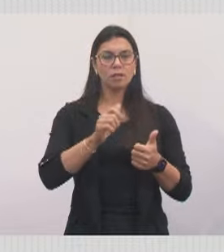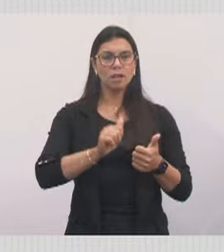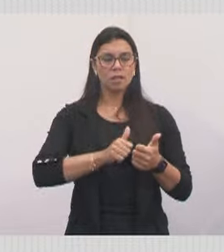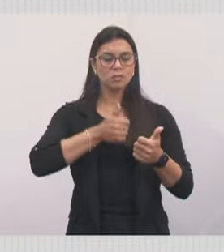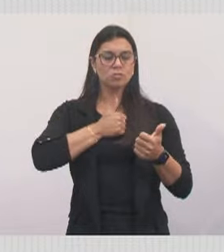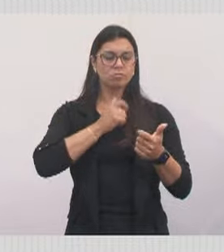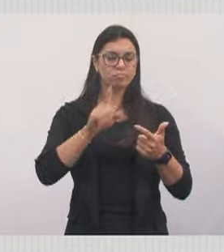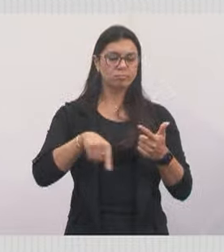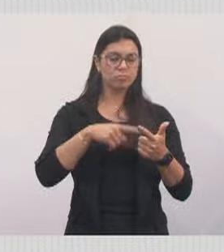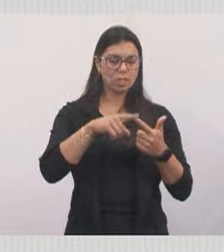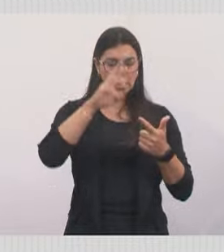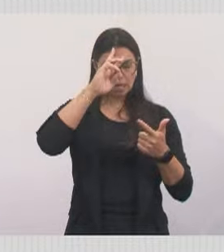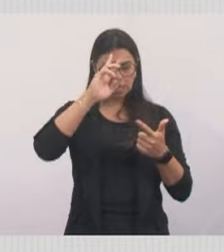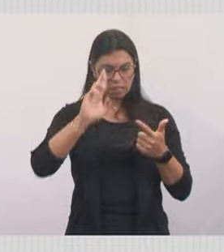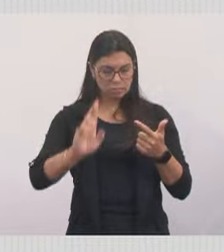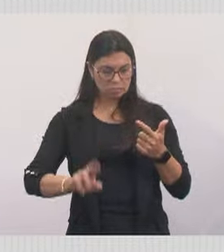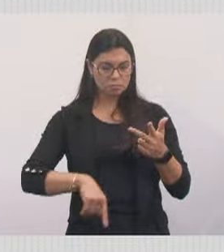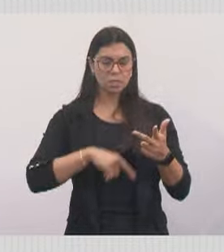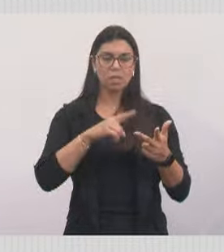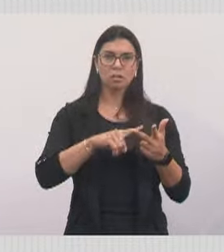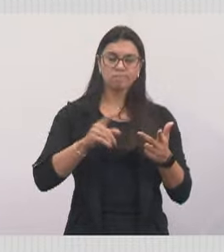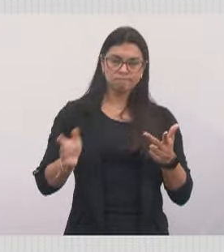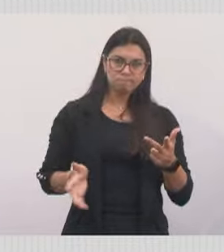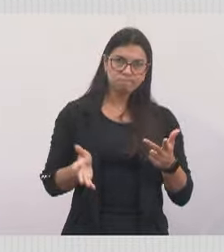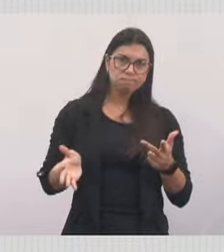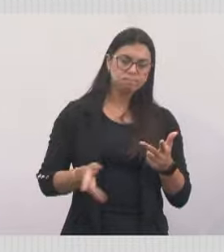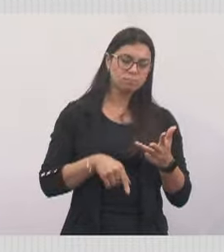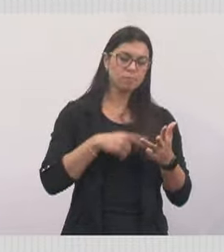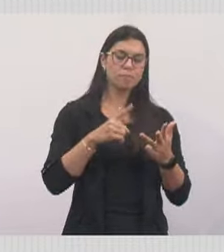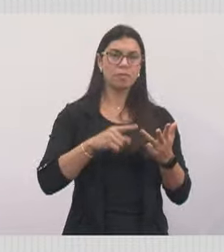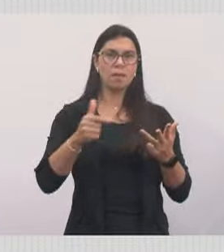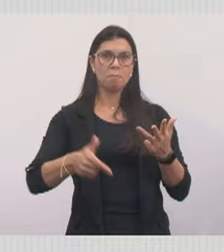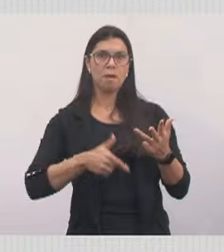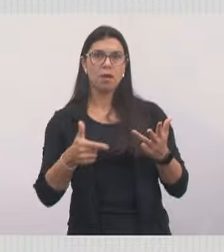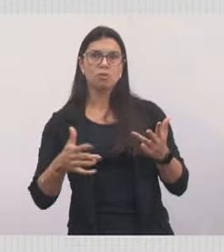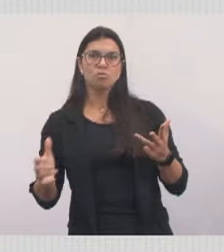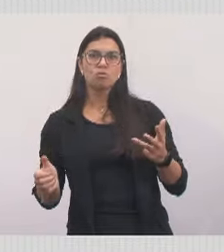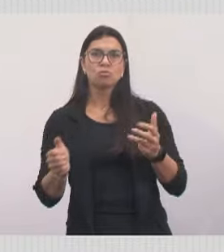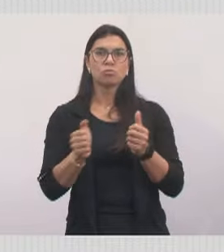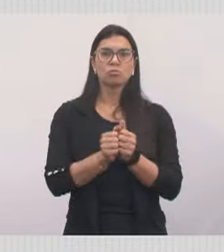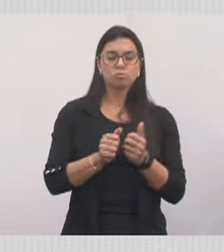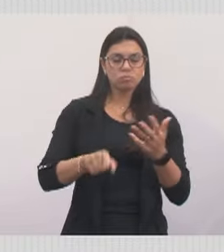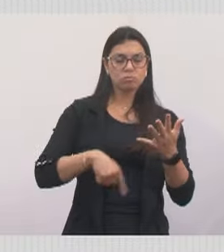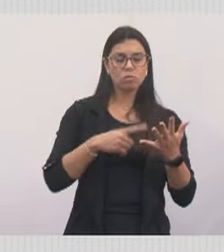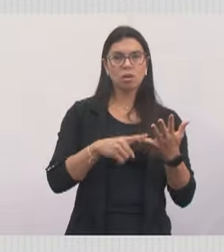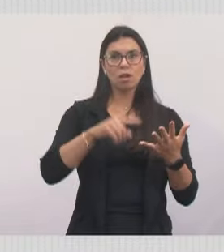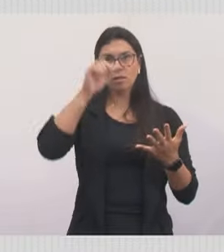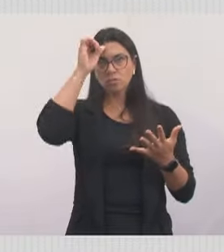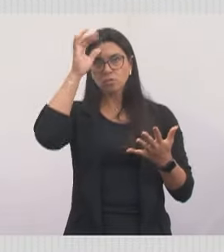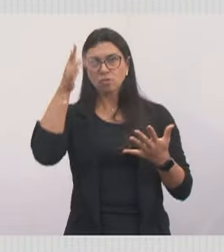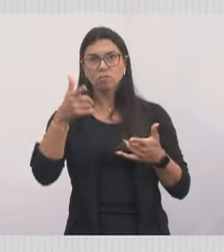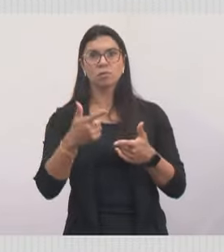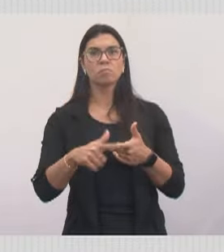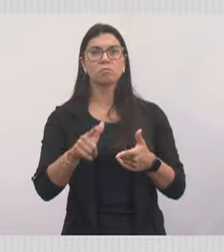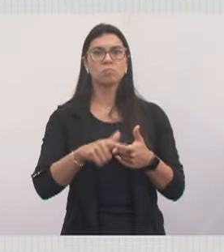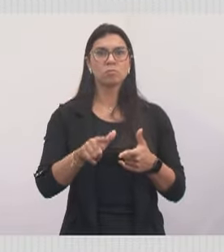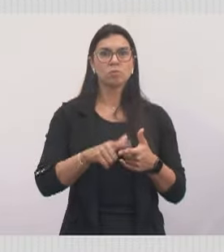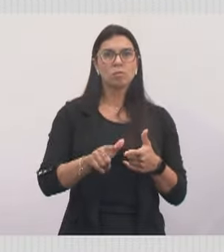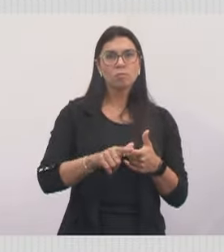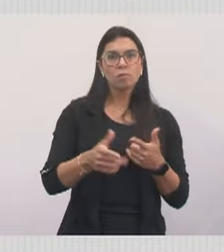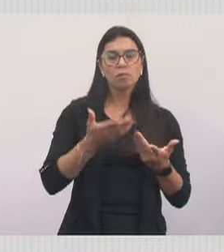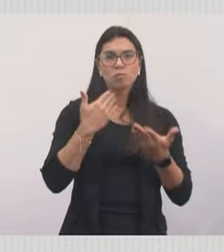saber sentar e ouvir, como a colaboração, como o trabalho em equipe, como saber resolver os conflitos através dos